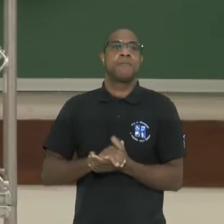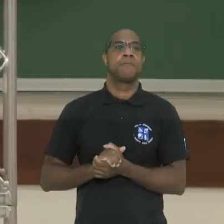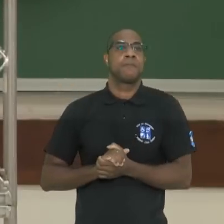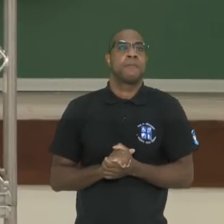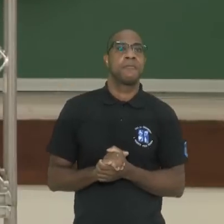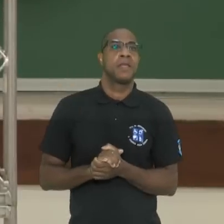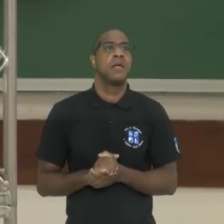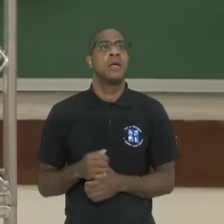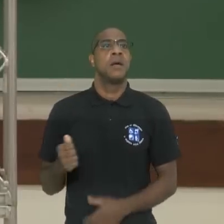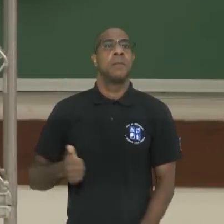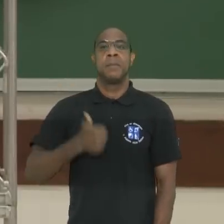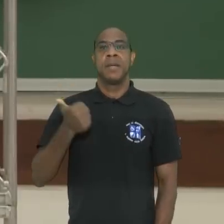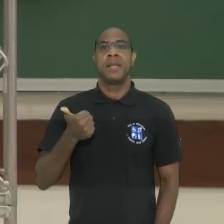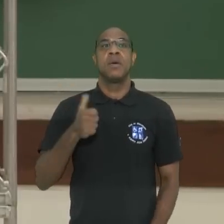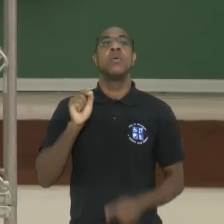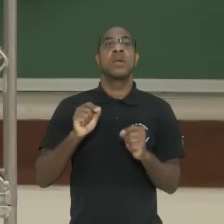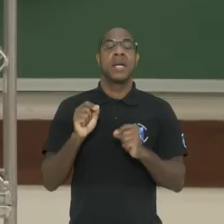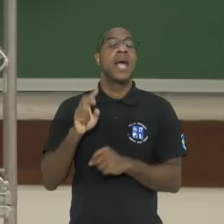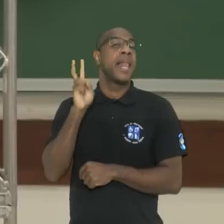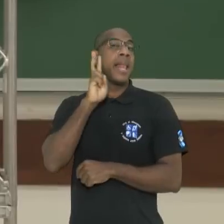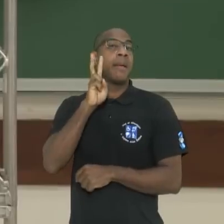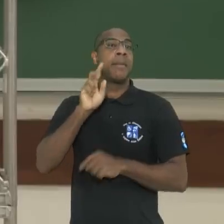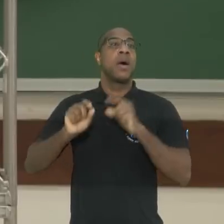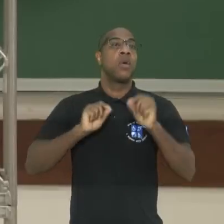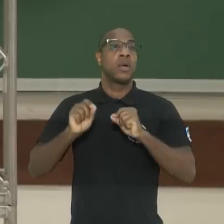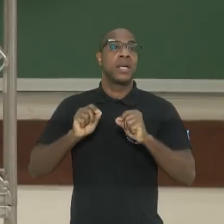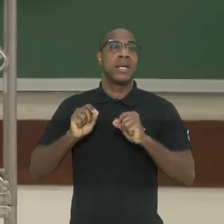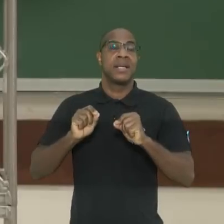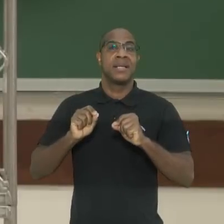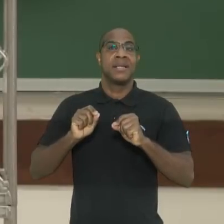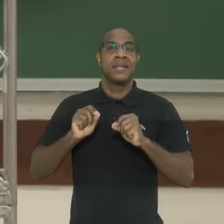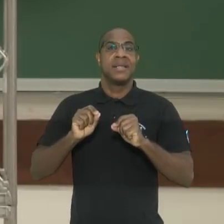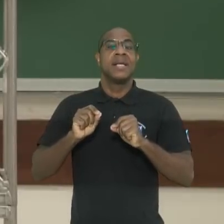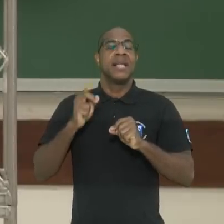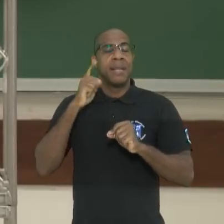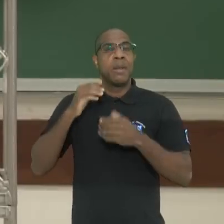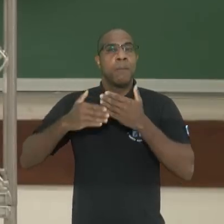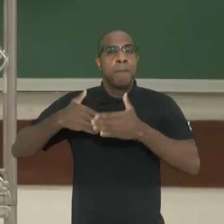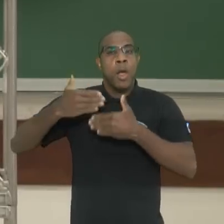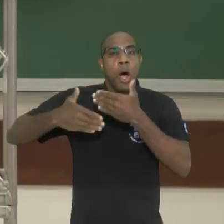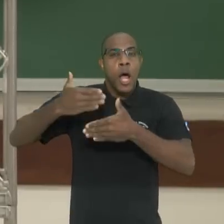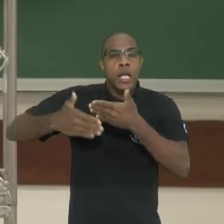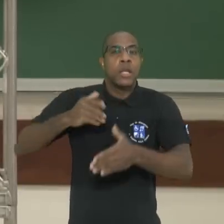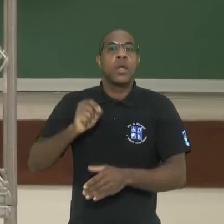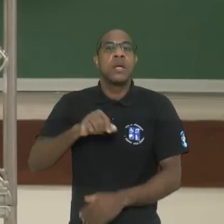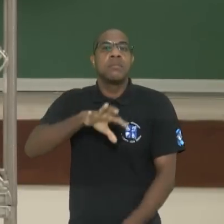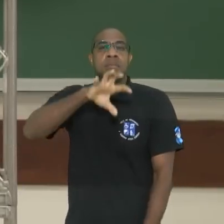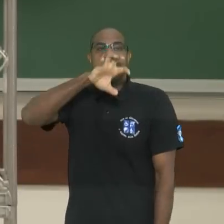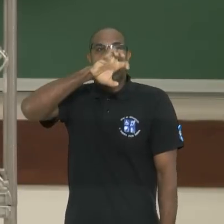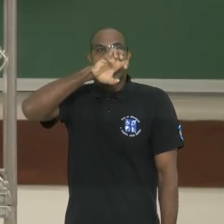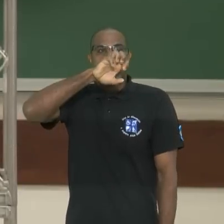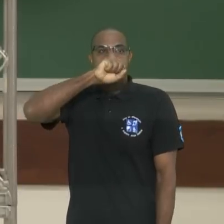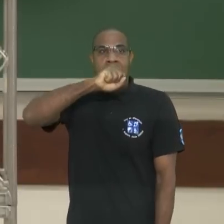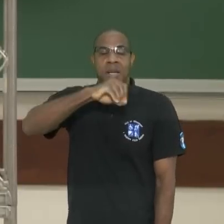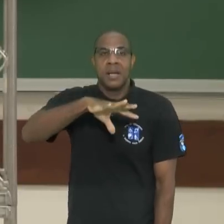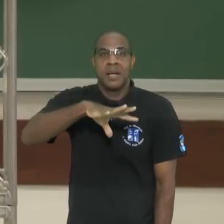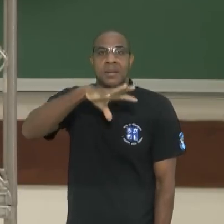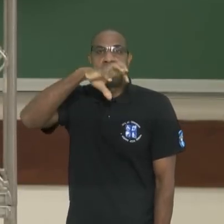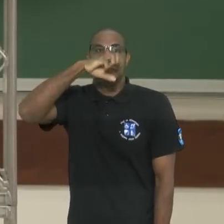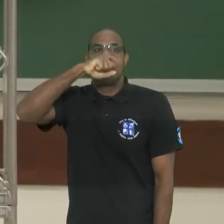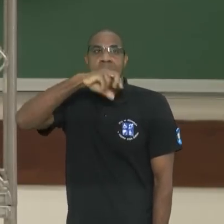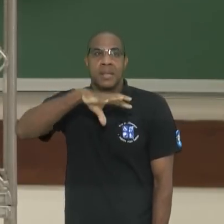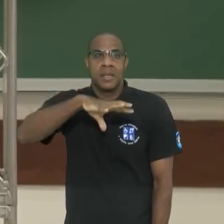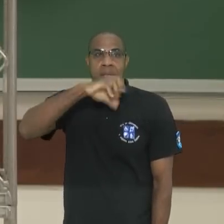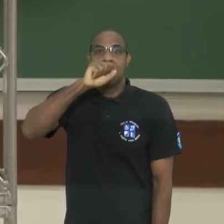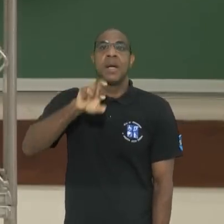a primeira coisa que a gente tem que fazer é lembrar do processo de respiração das bactérias e cianobactérias.